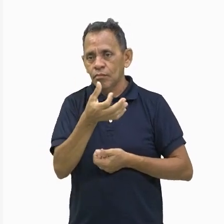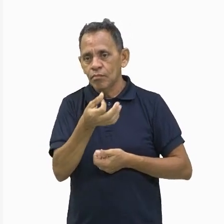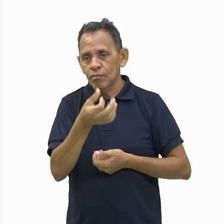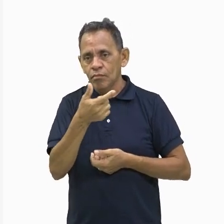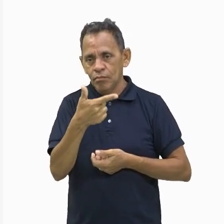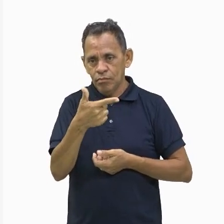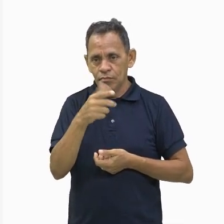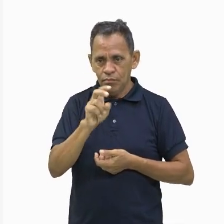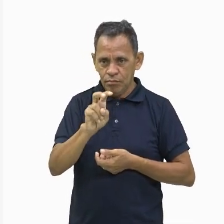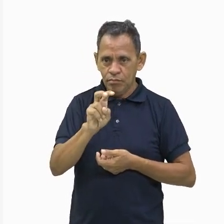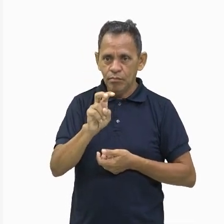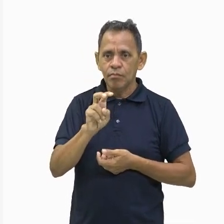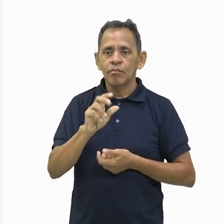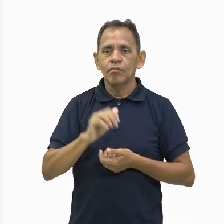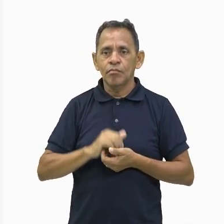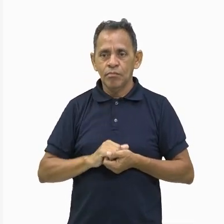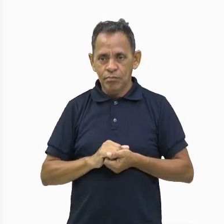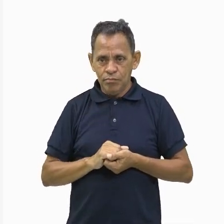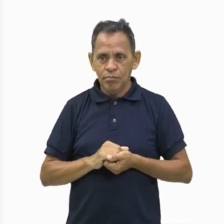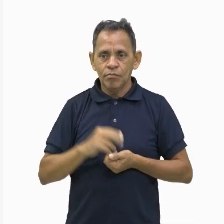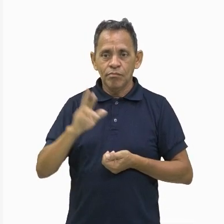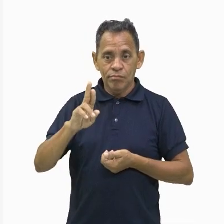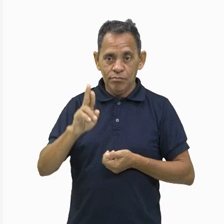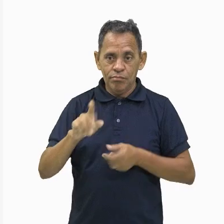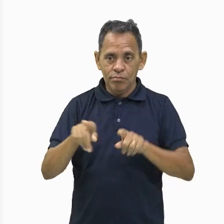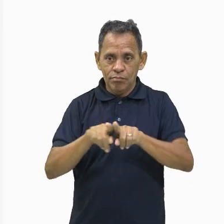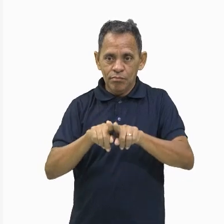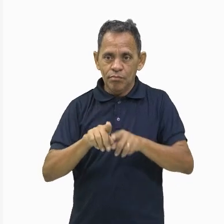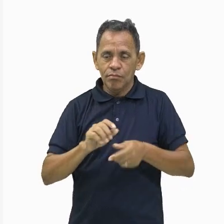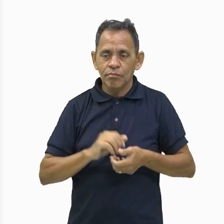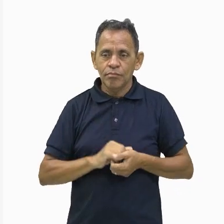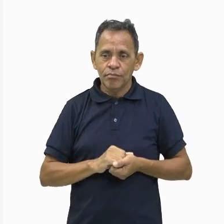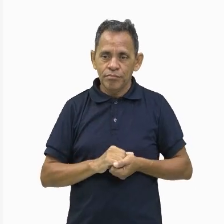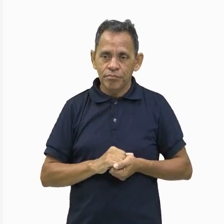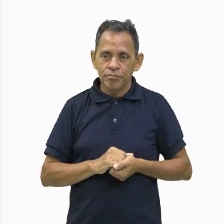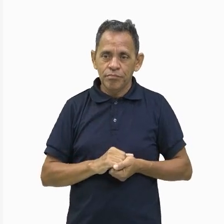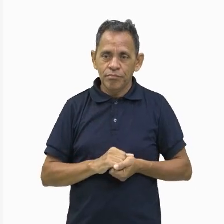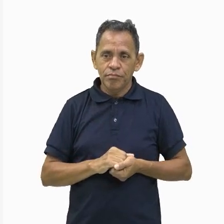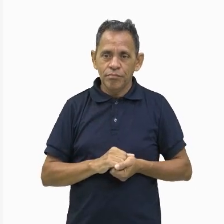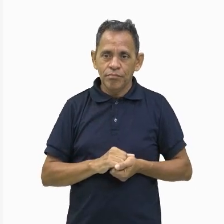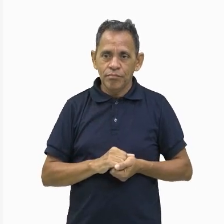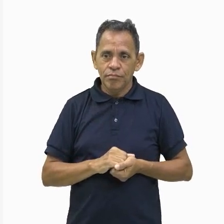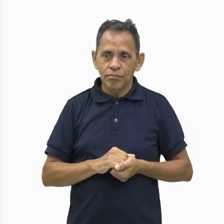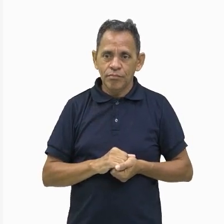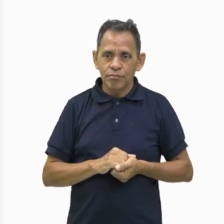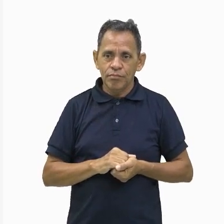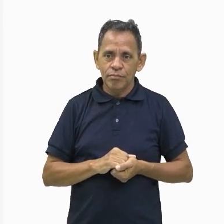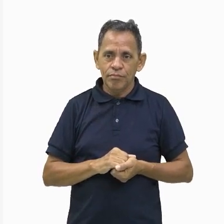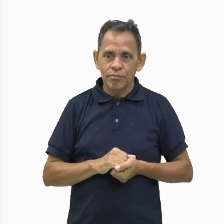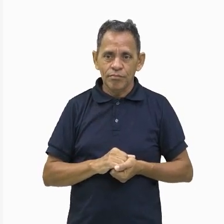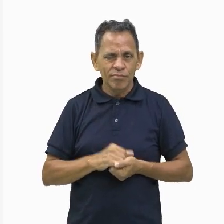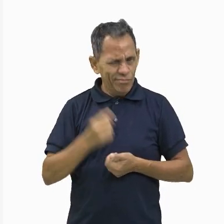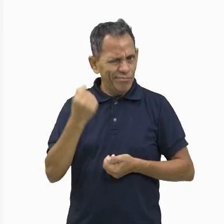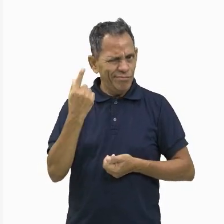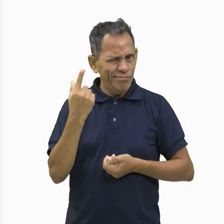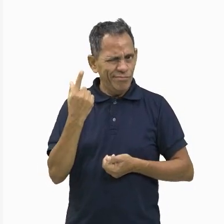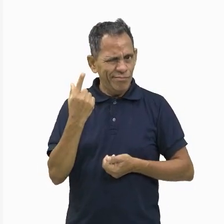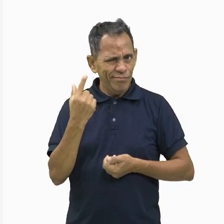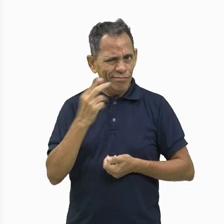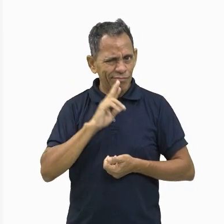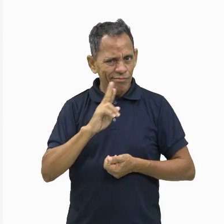R$20,625 décimos de milésimo de real. Ai, professor, está estranha essa resposta. Claro, porque a gente não costuma